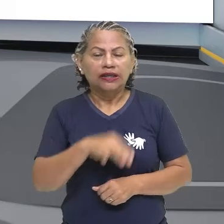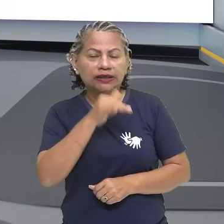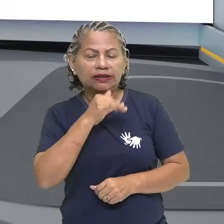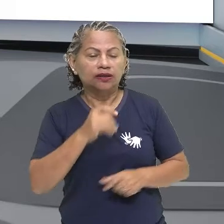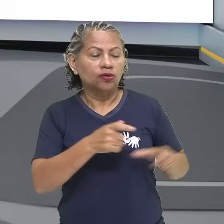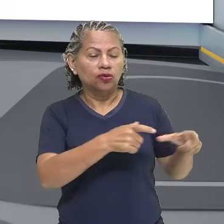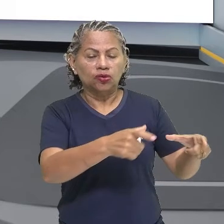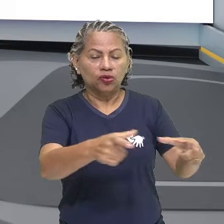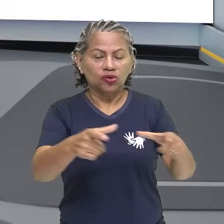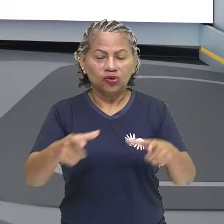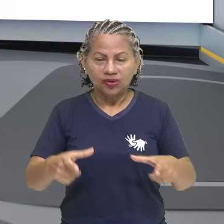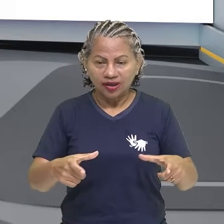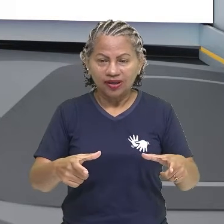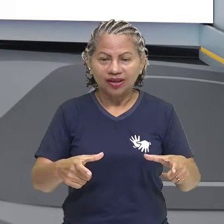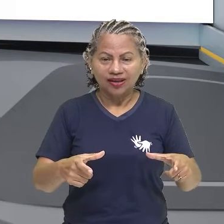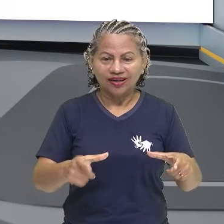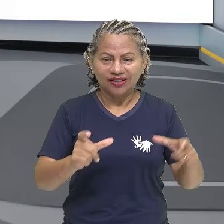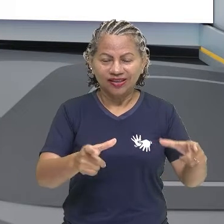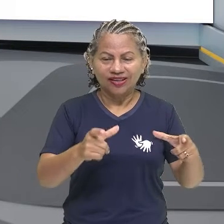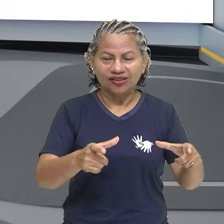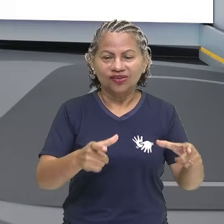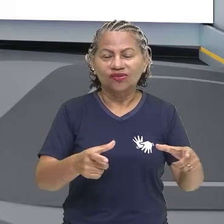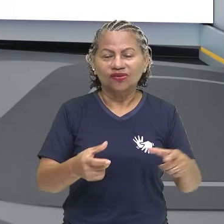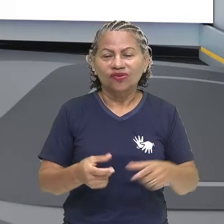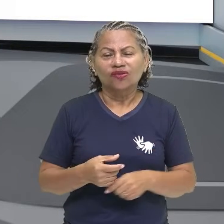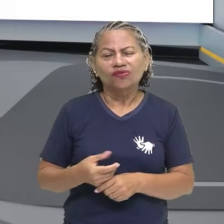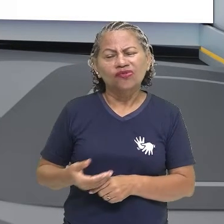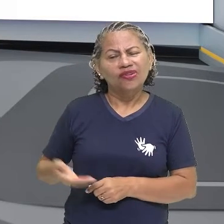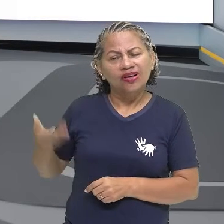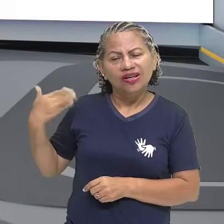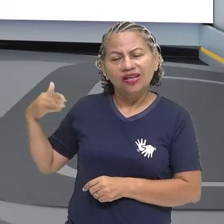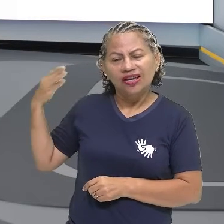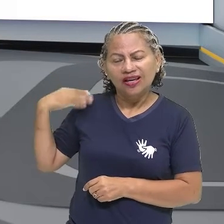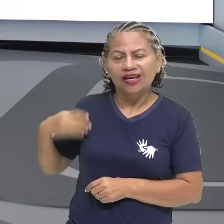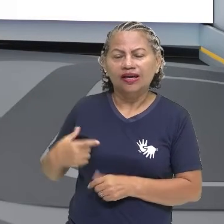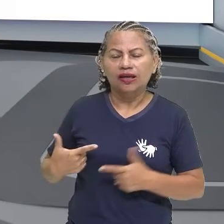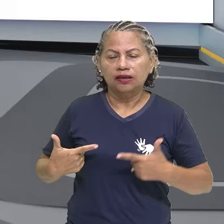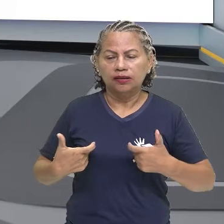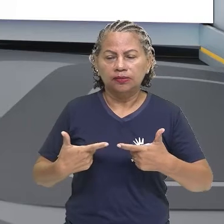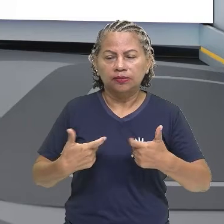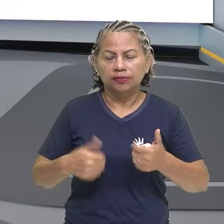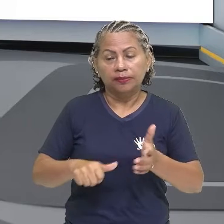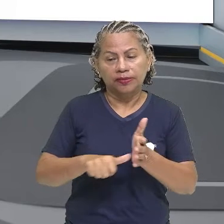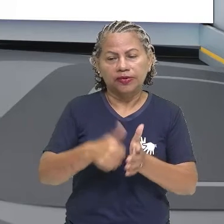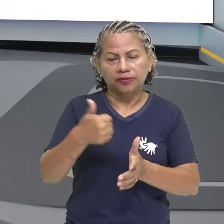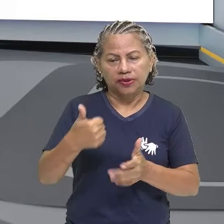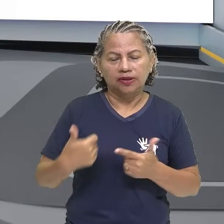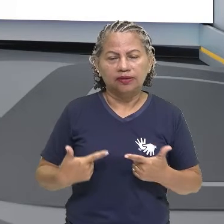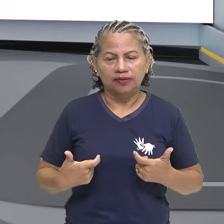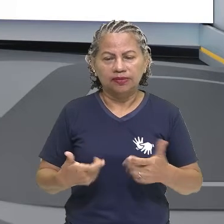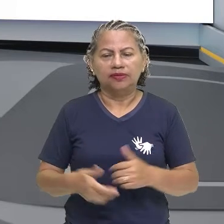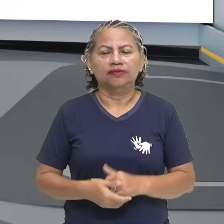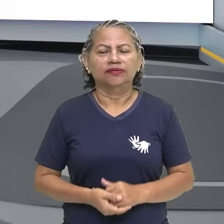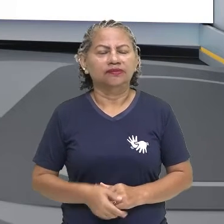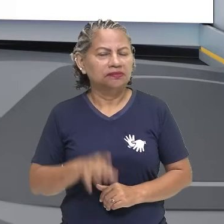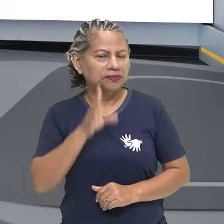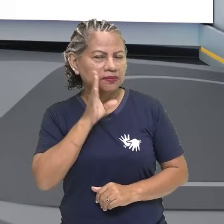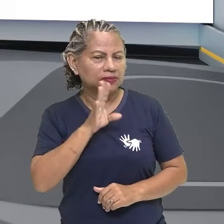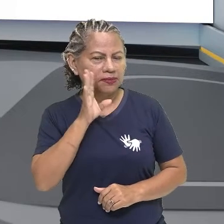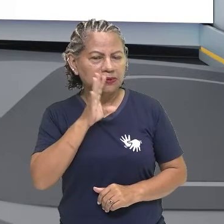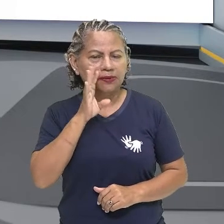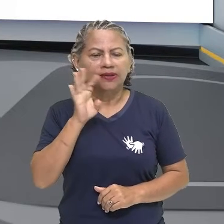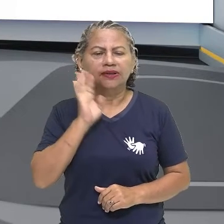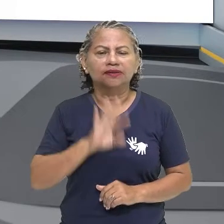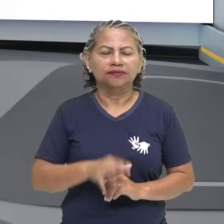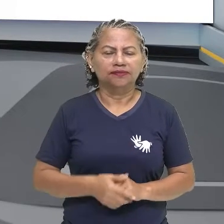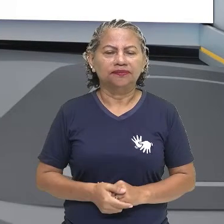baseado na Primeira Guerra Mundial. Então, olha só a relação dos games e a cybercultura, né? Então,